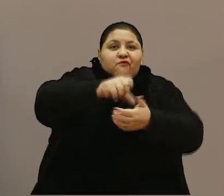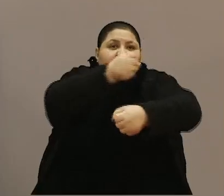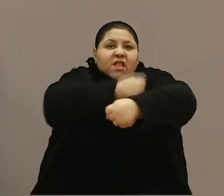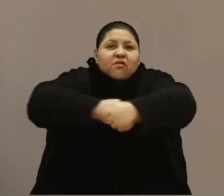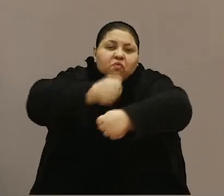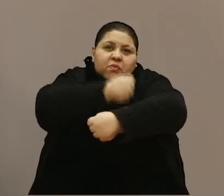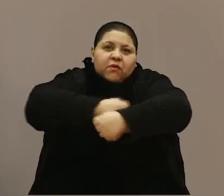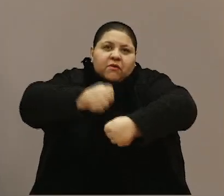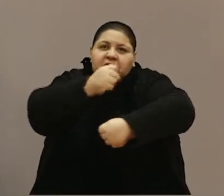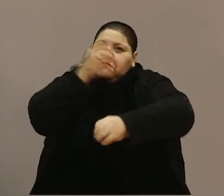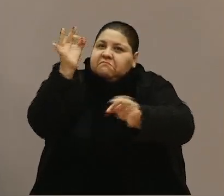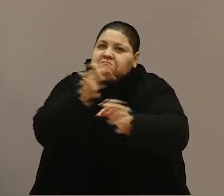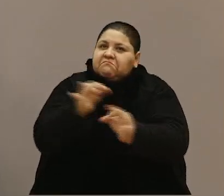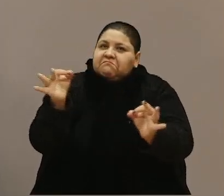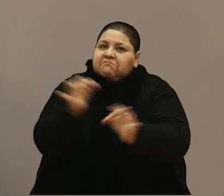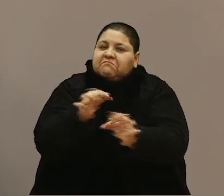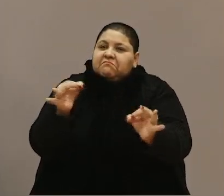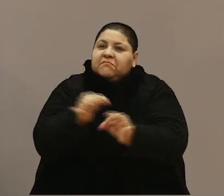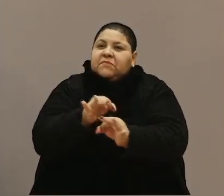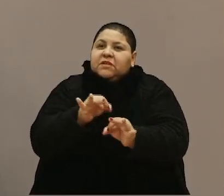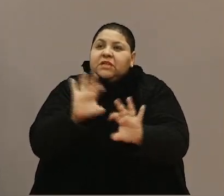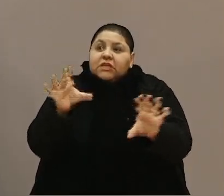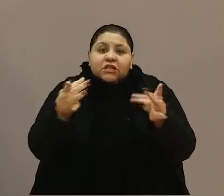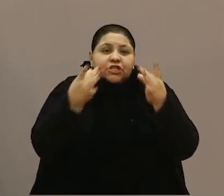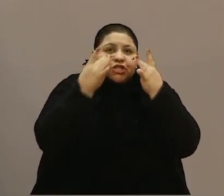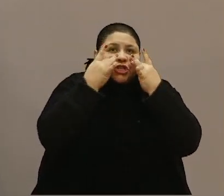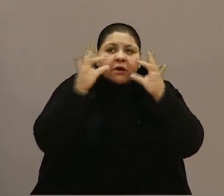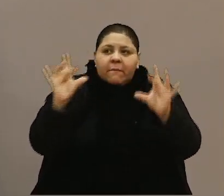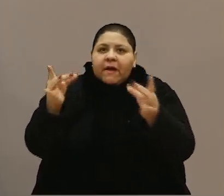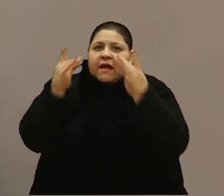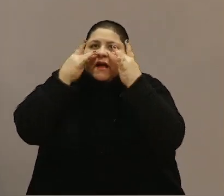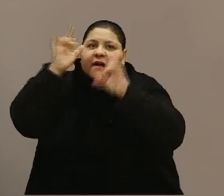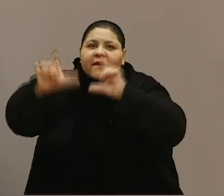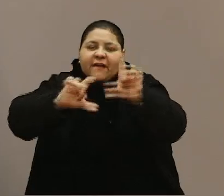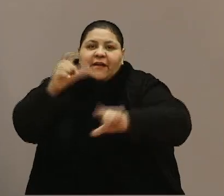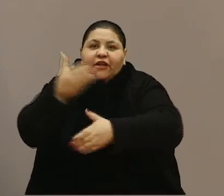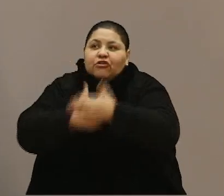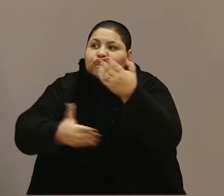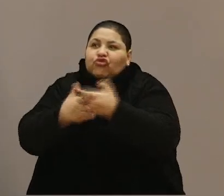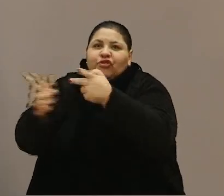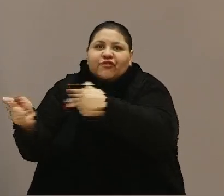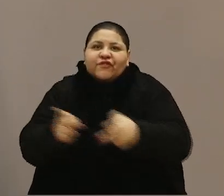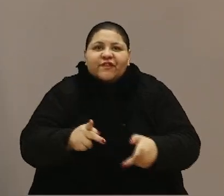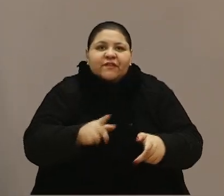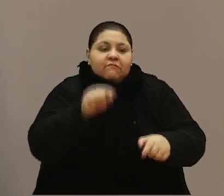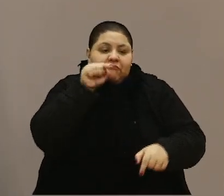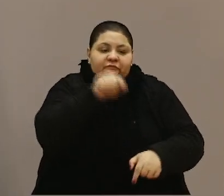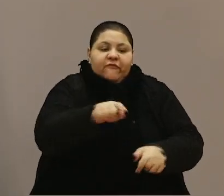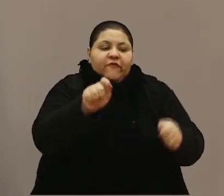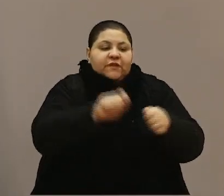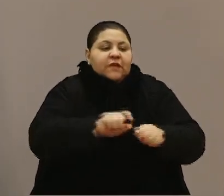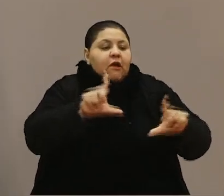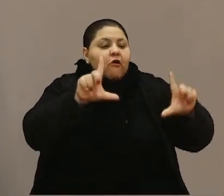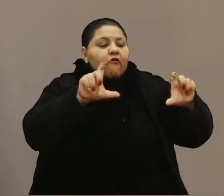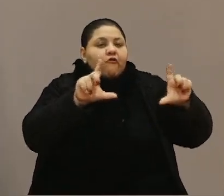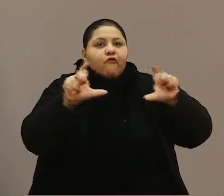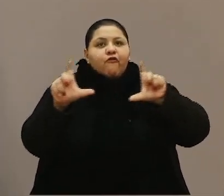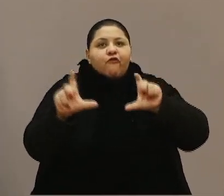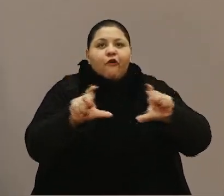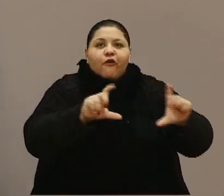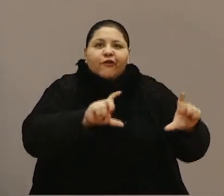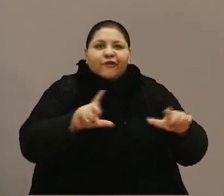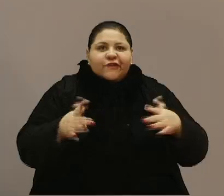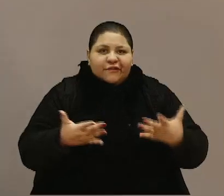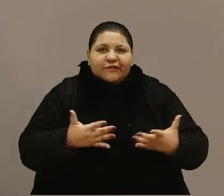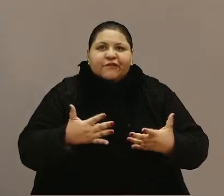ali maravilhoso que atrai um público gigantesco, e todo mundo que visita aquele espaço ali vai lá fazer foto ou tentar, agora não pode mais